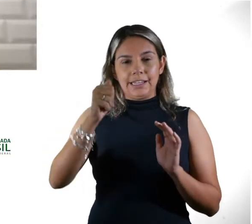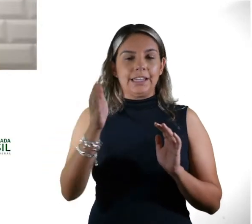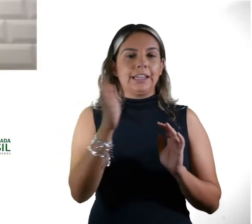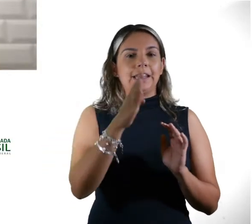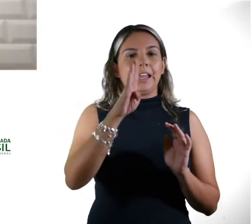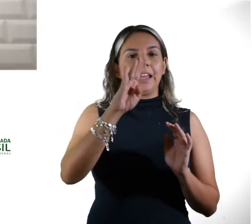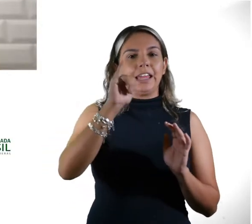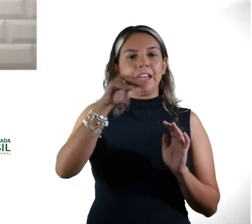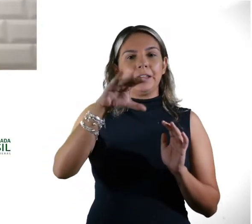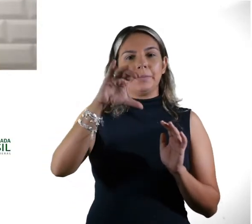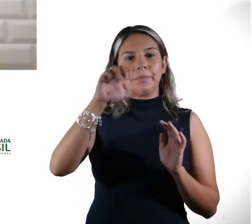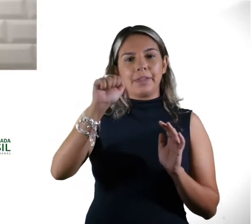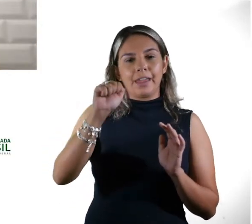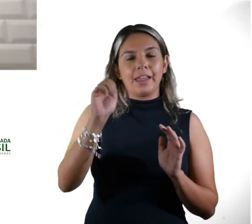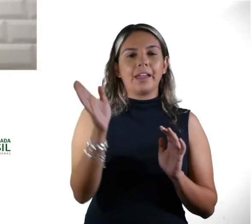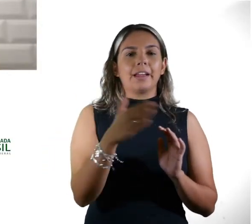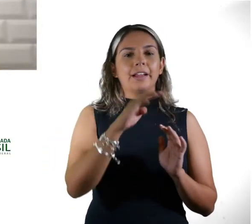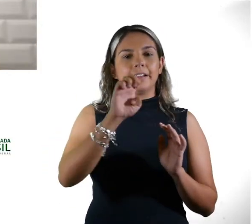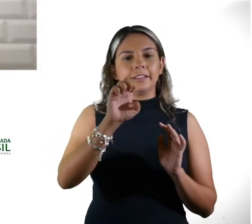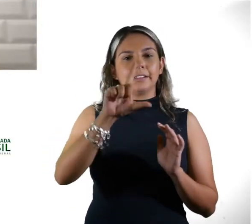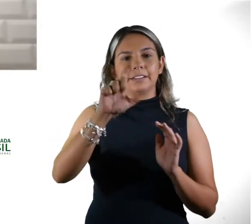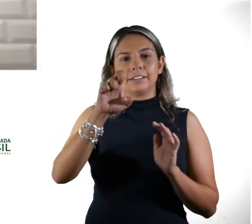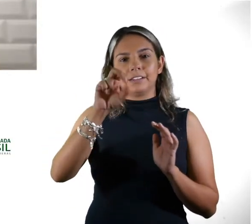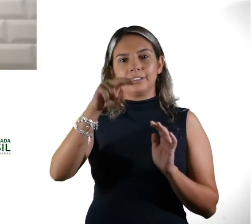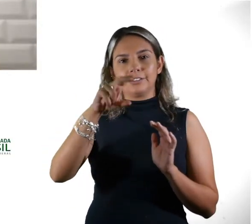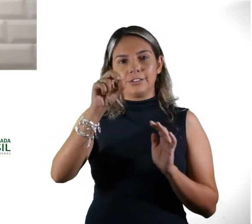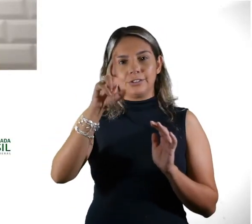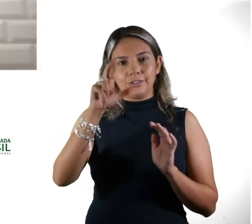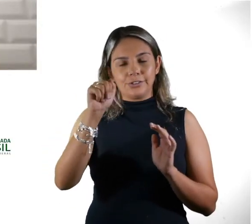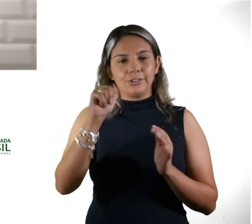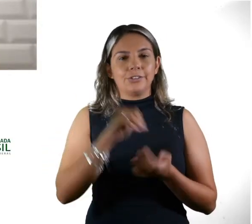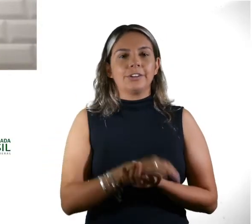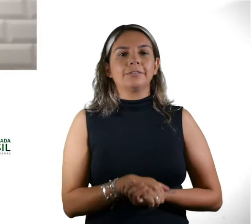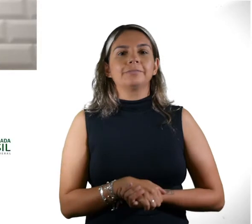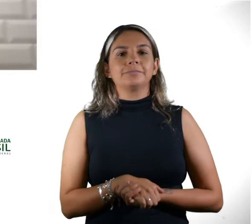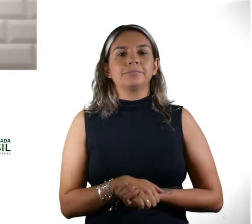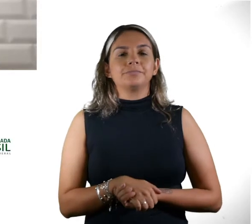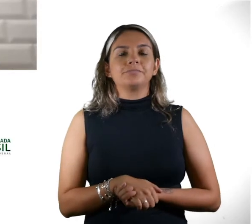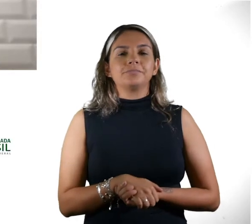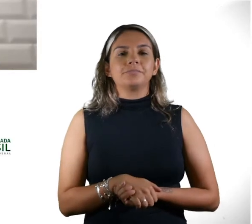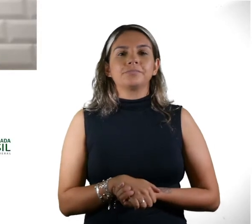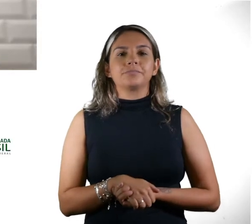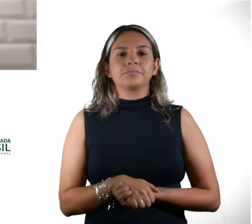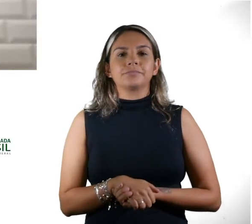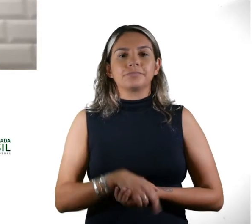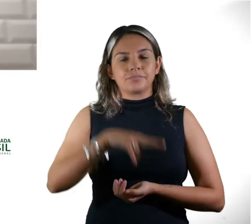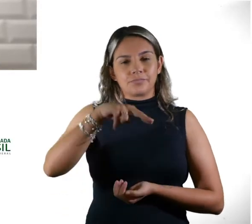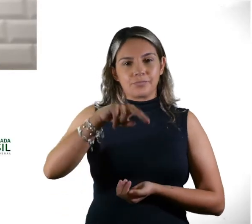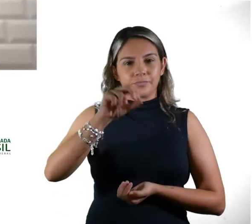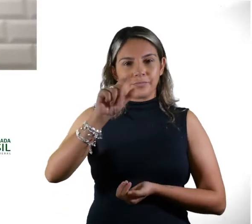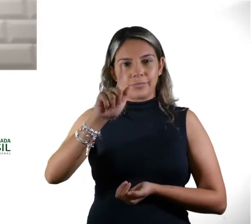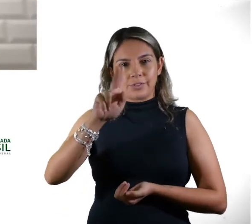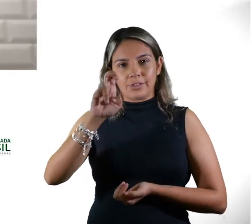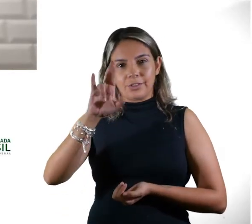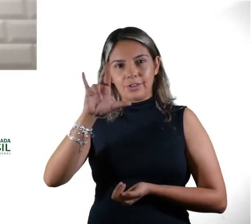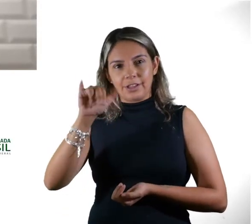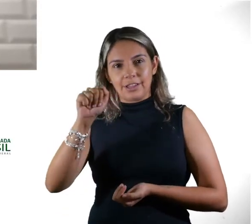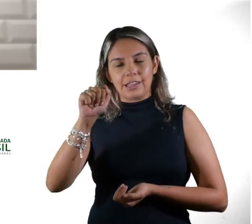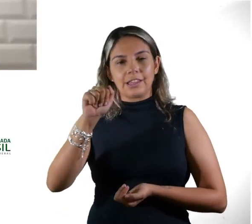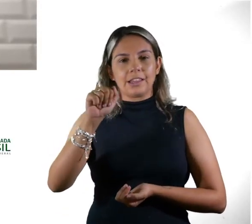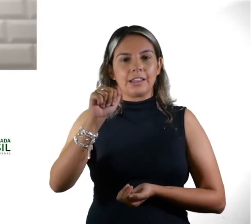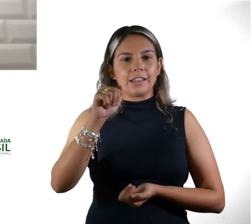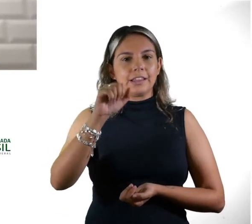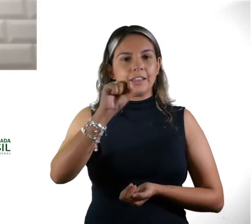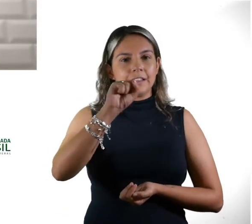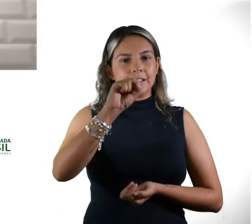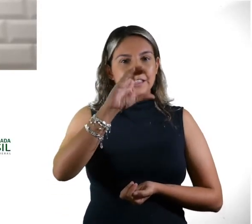Ramos, Eleonora de Barros, muito obrigado por estar aqui com a gente, Eleonora, Miriam Nogueira, Maria Elisa,